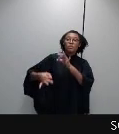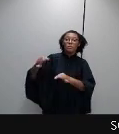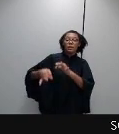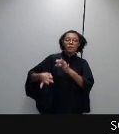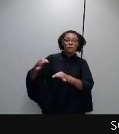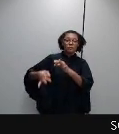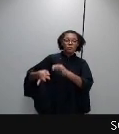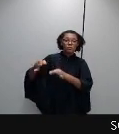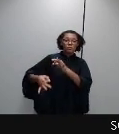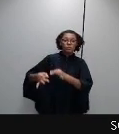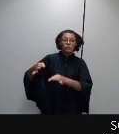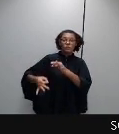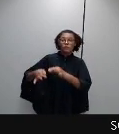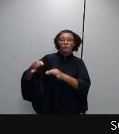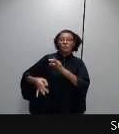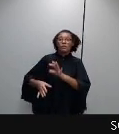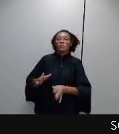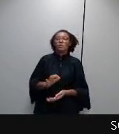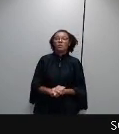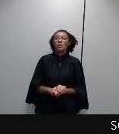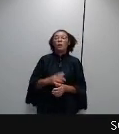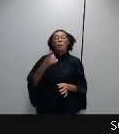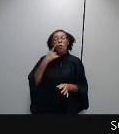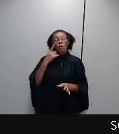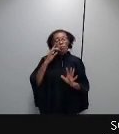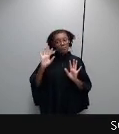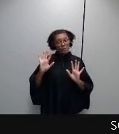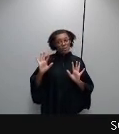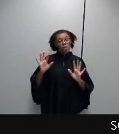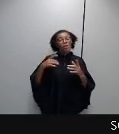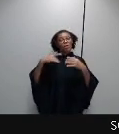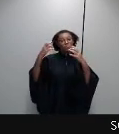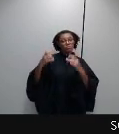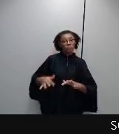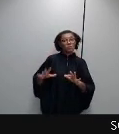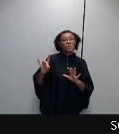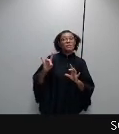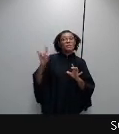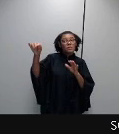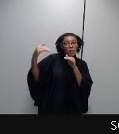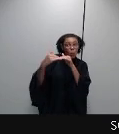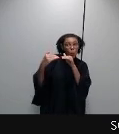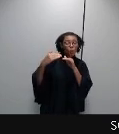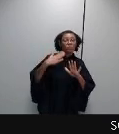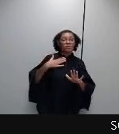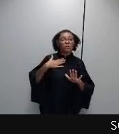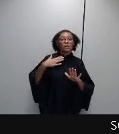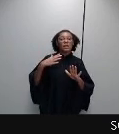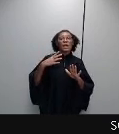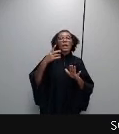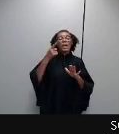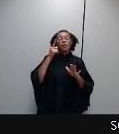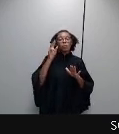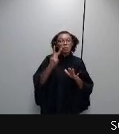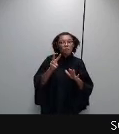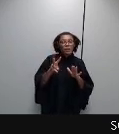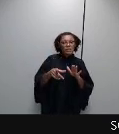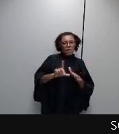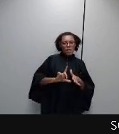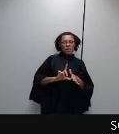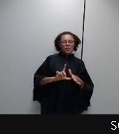coisa onde eu vou fazer o seguinte não estão fazendo quando tiver de acordo eu vou pedir restante esse paga ok me